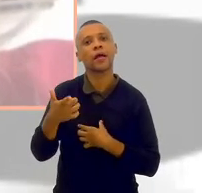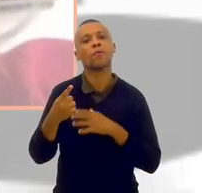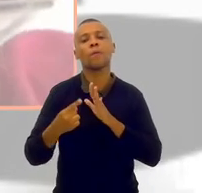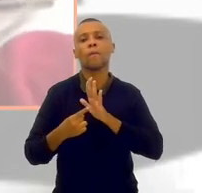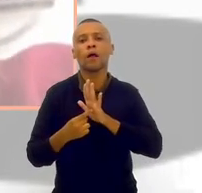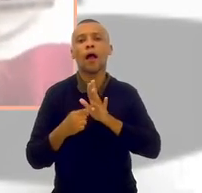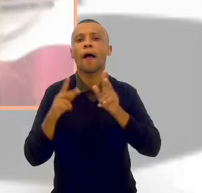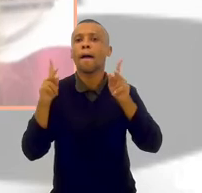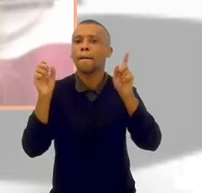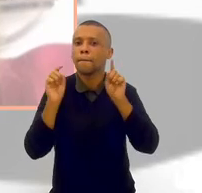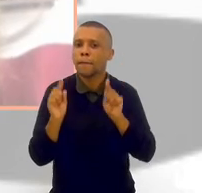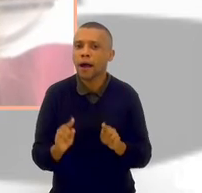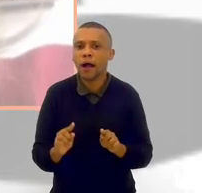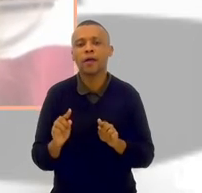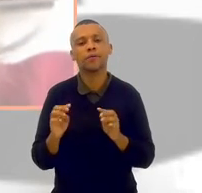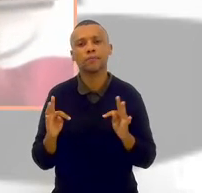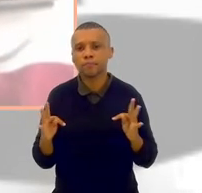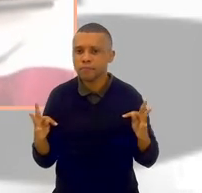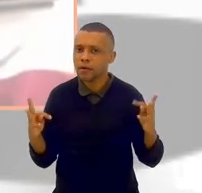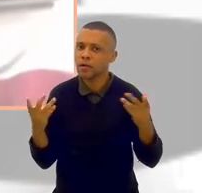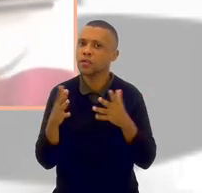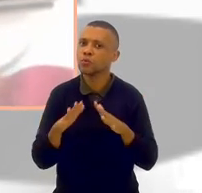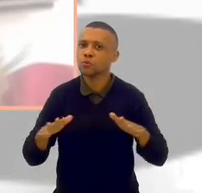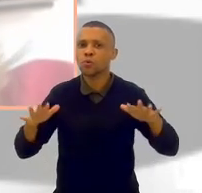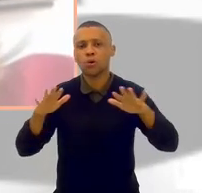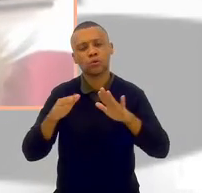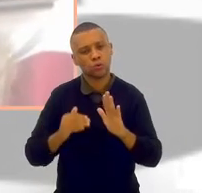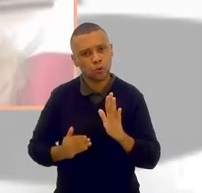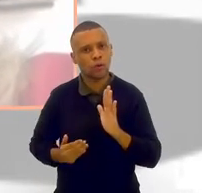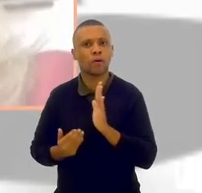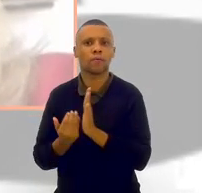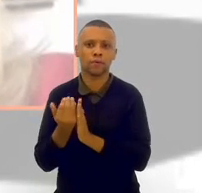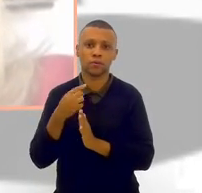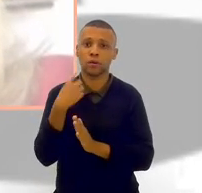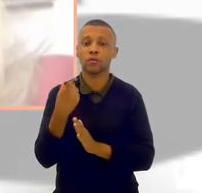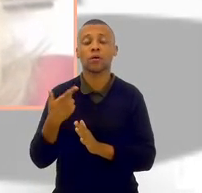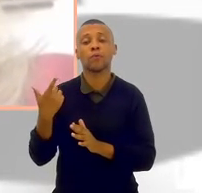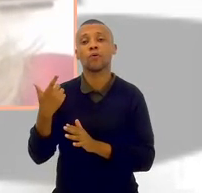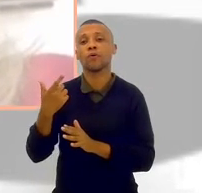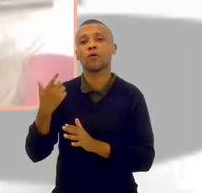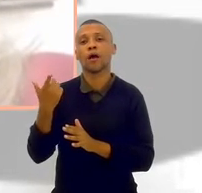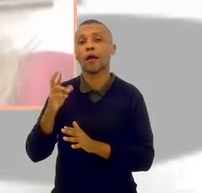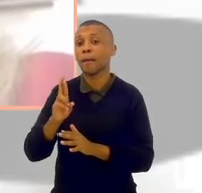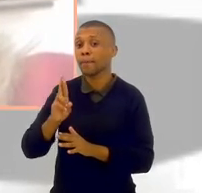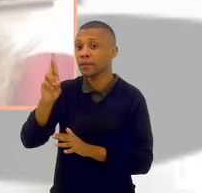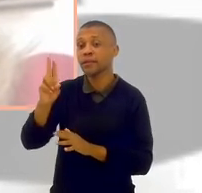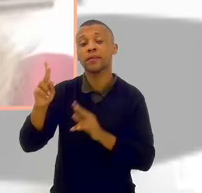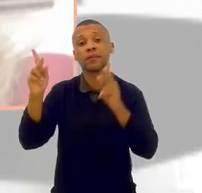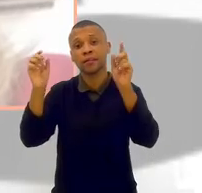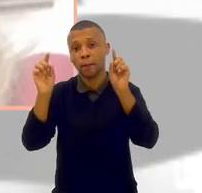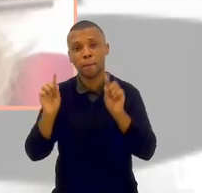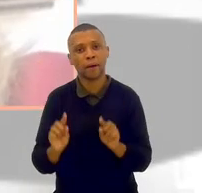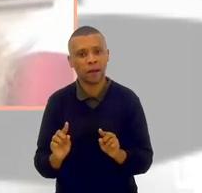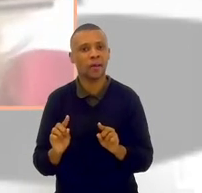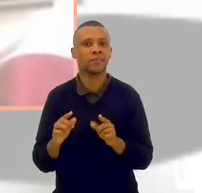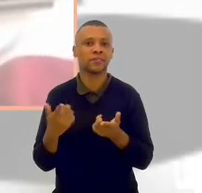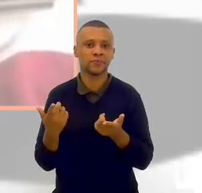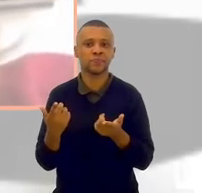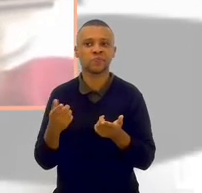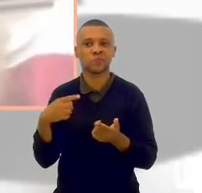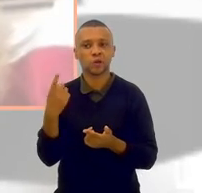queremos trazer paz, né, para todos, e começando de nós, né, Cláudia, que somos embaixadoras da paz pela Universal Peace